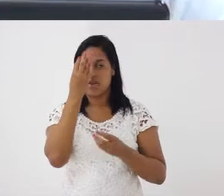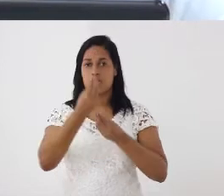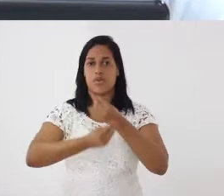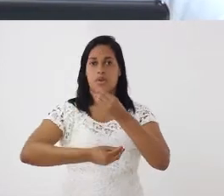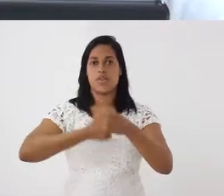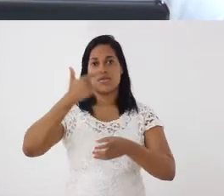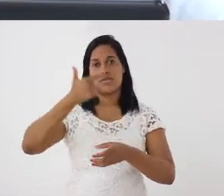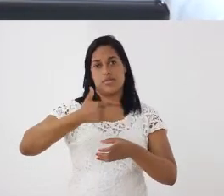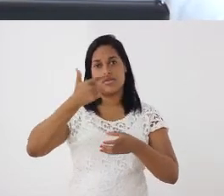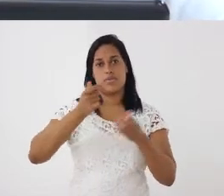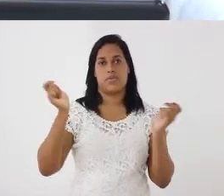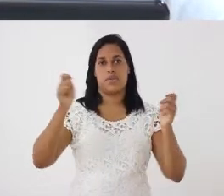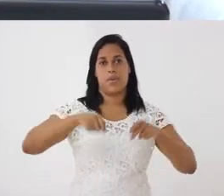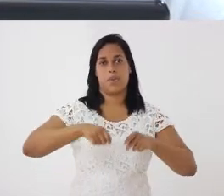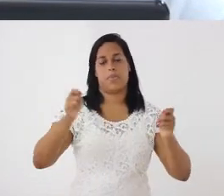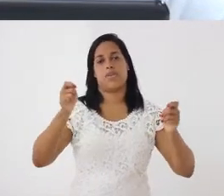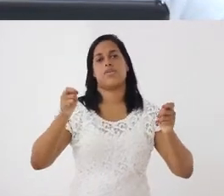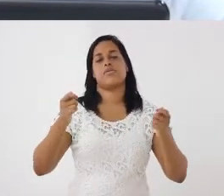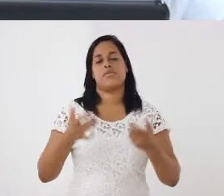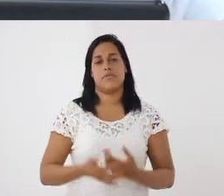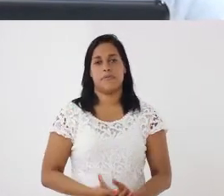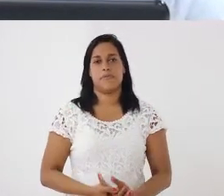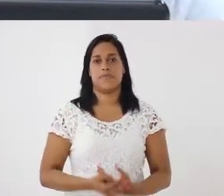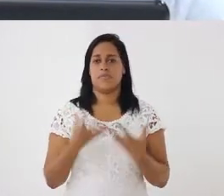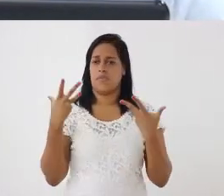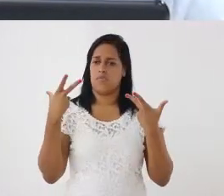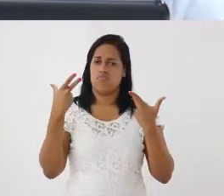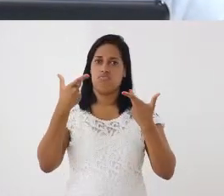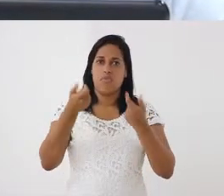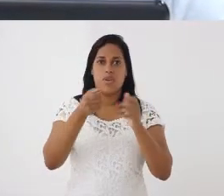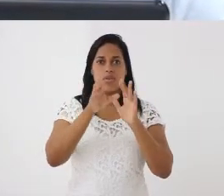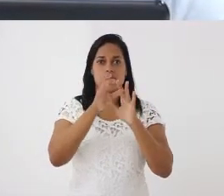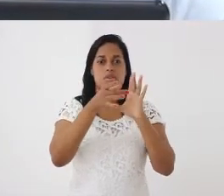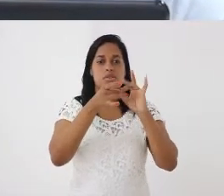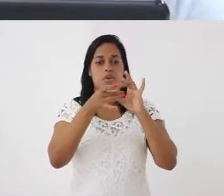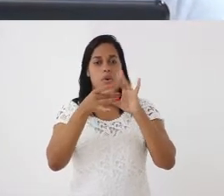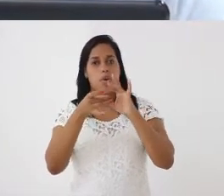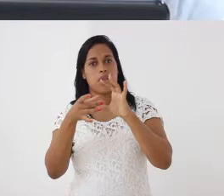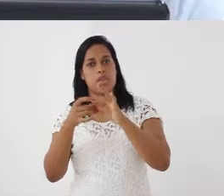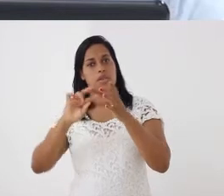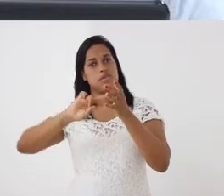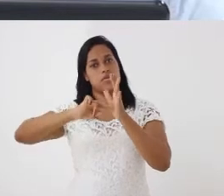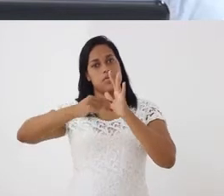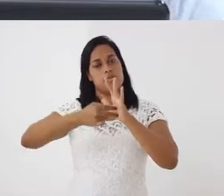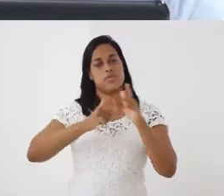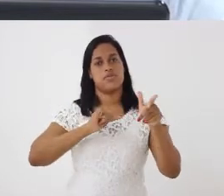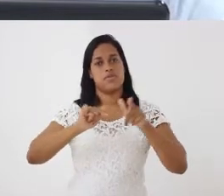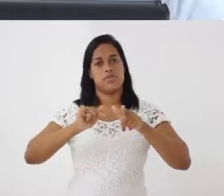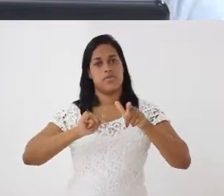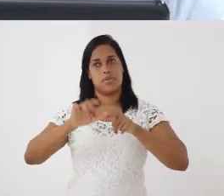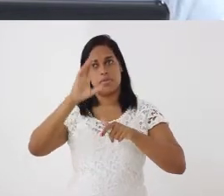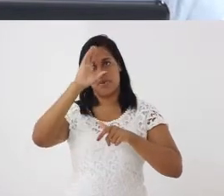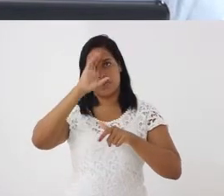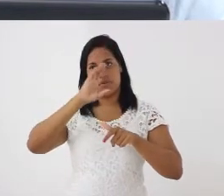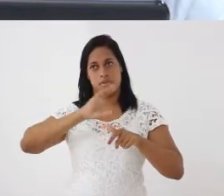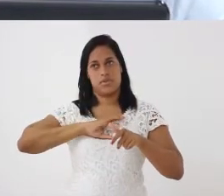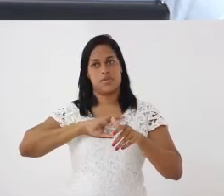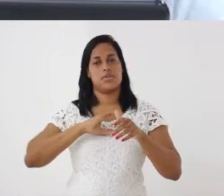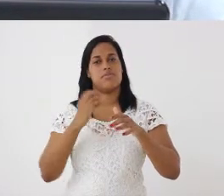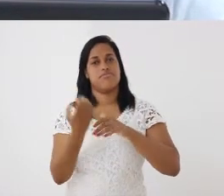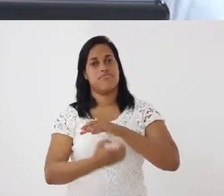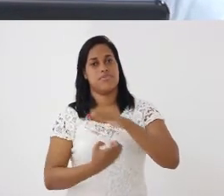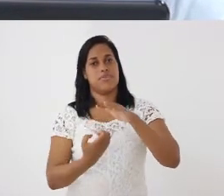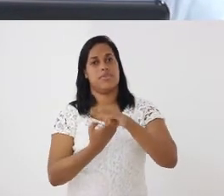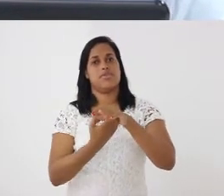essa segunda competência que estamos trabalhando. Todo esse contexto significa o exercício de uma cidadania